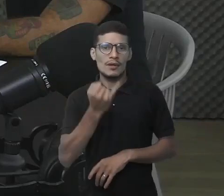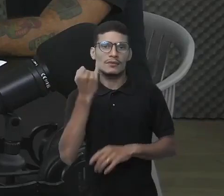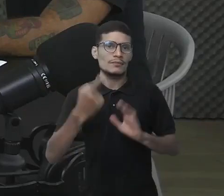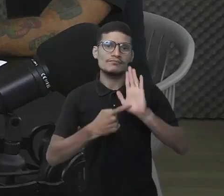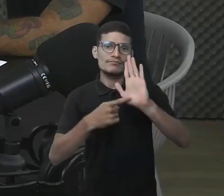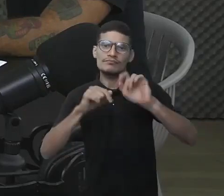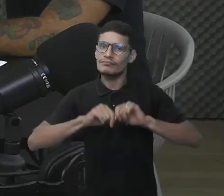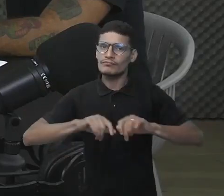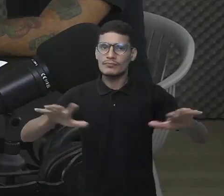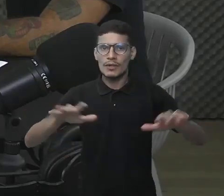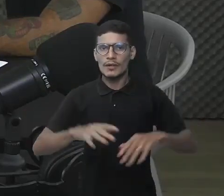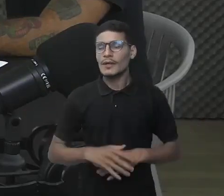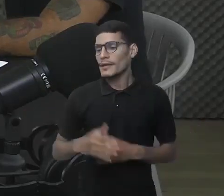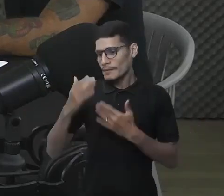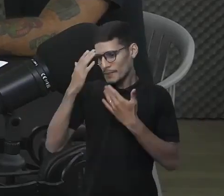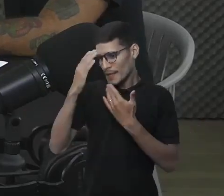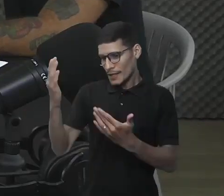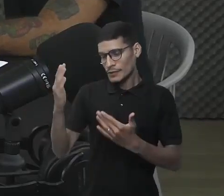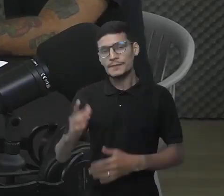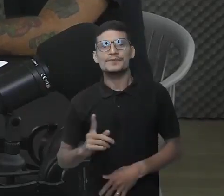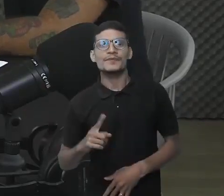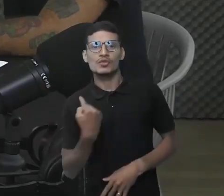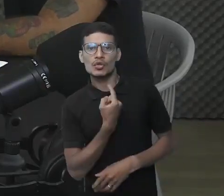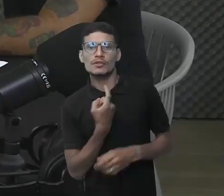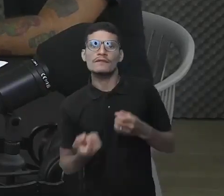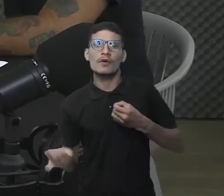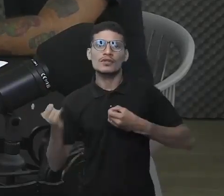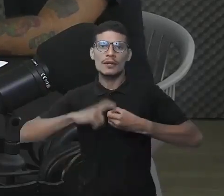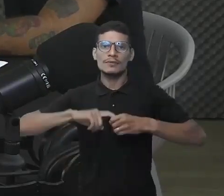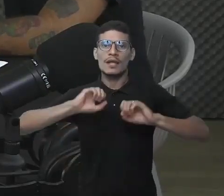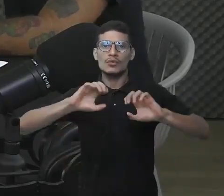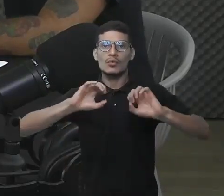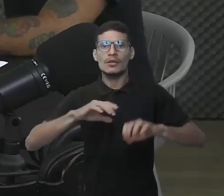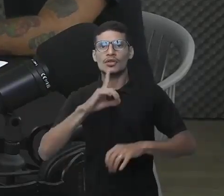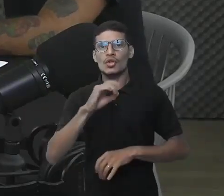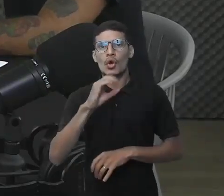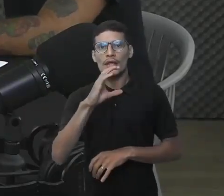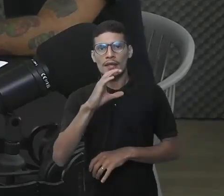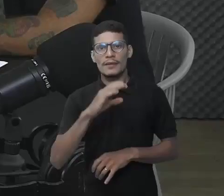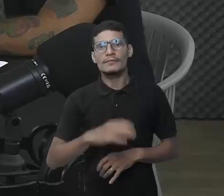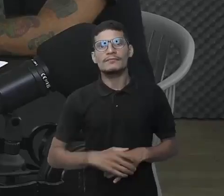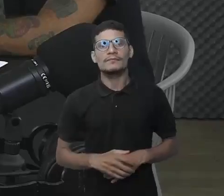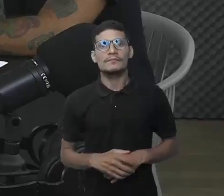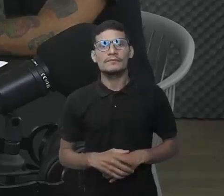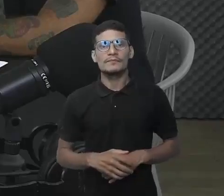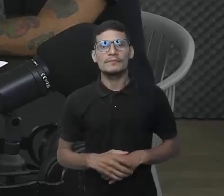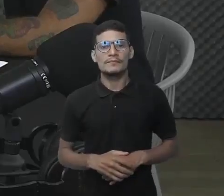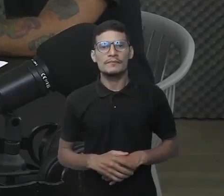informações. Muito obrigado. E a gente volta com o Educadoc. Um abraço para vocês.